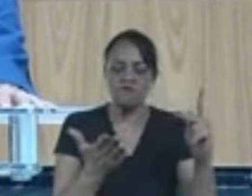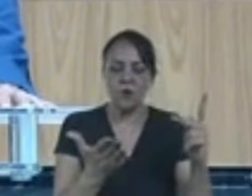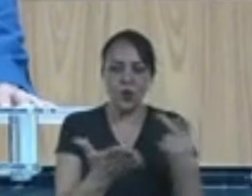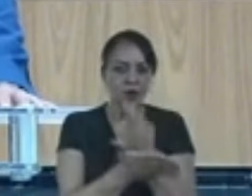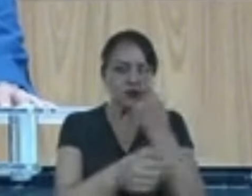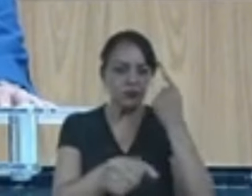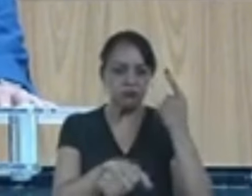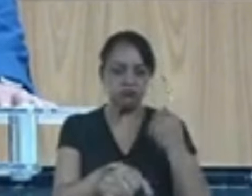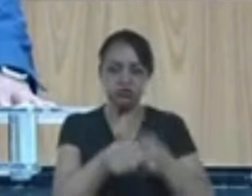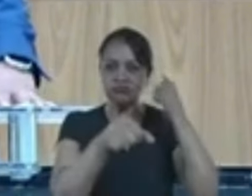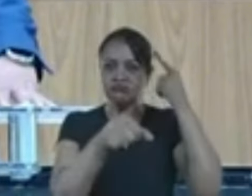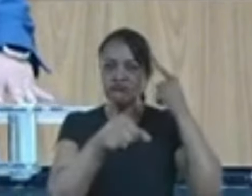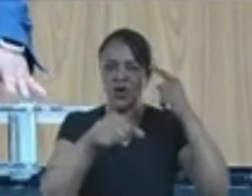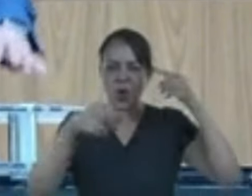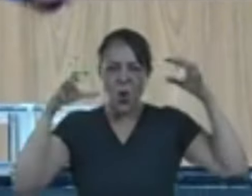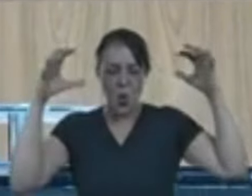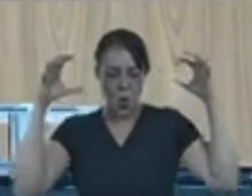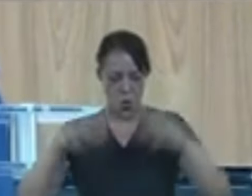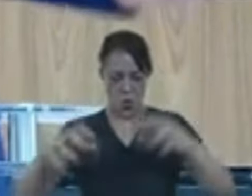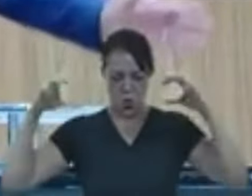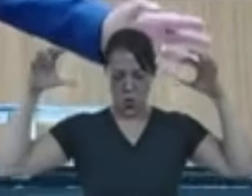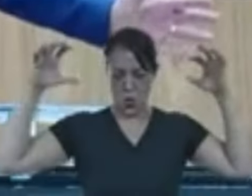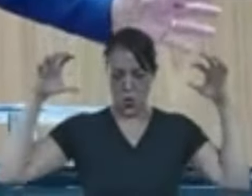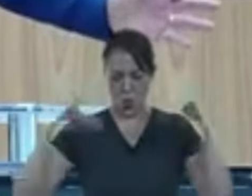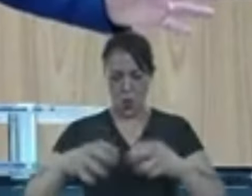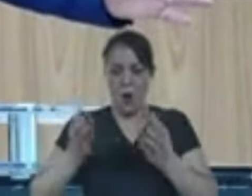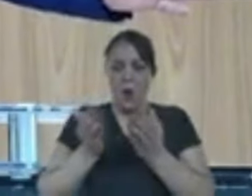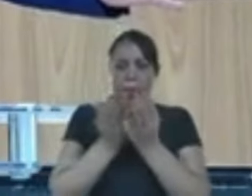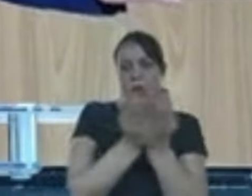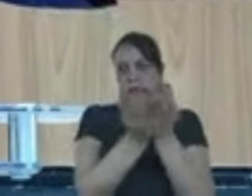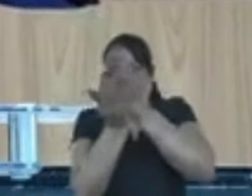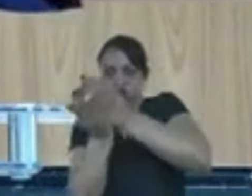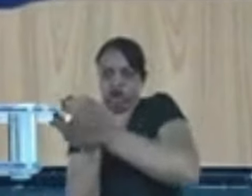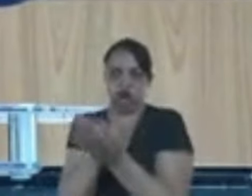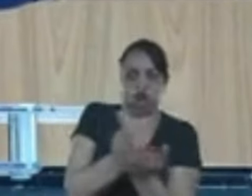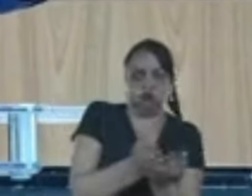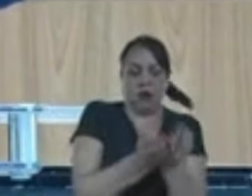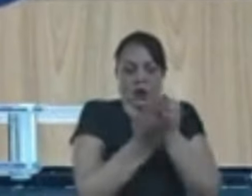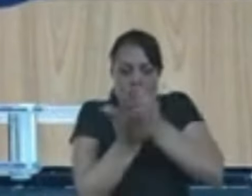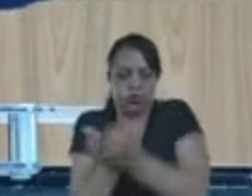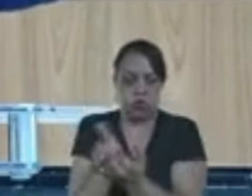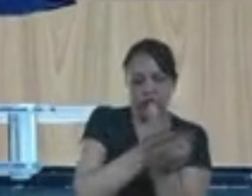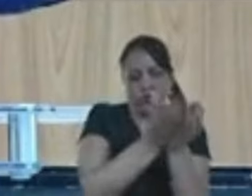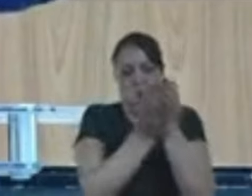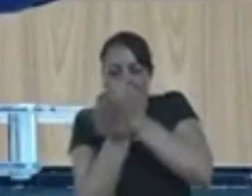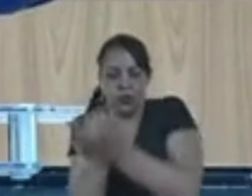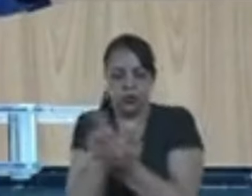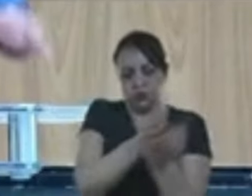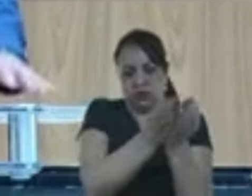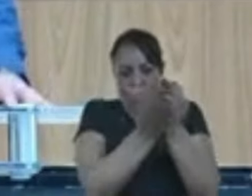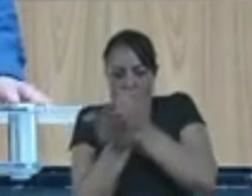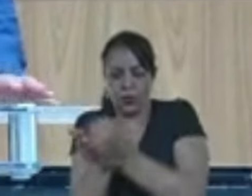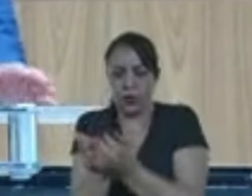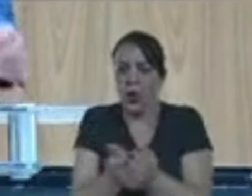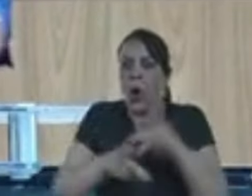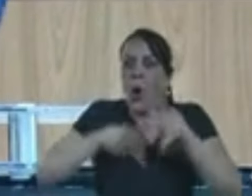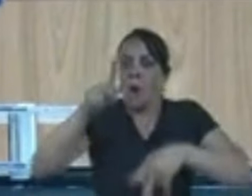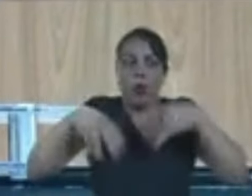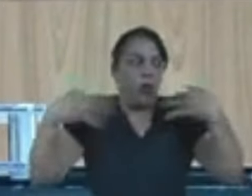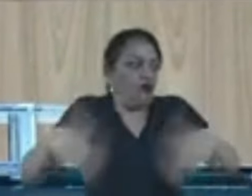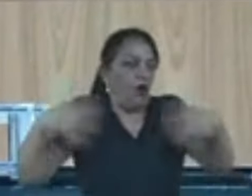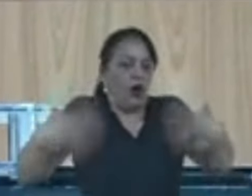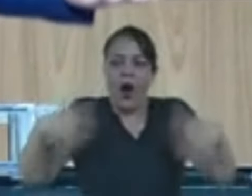O barco começou a ser batido pelas ondas fortes, os ventos começaram a bater, a tripulação começou a ficar apavorada, porque